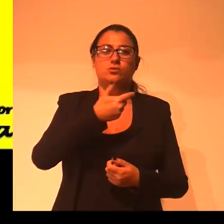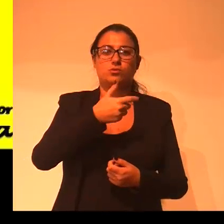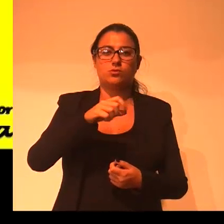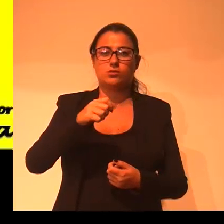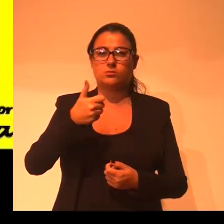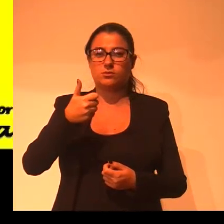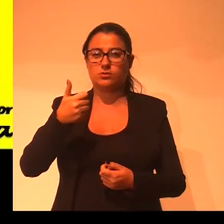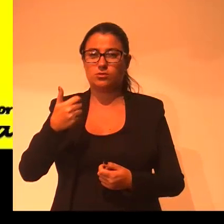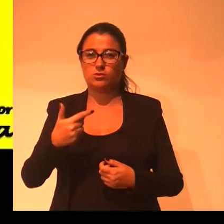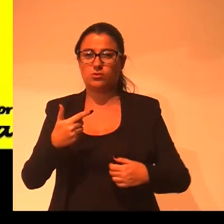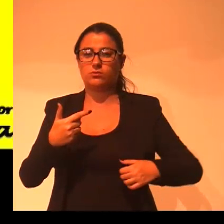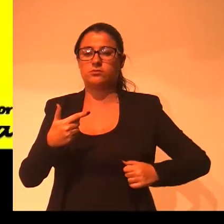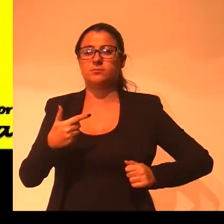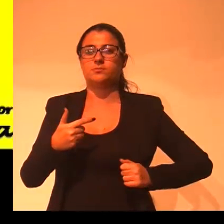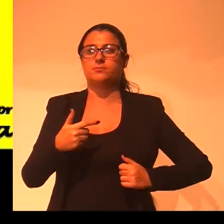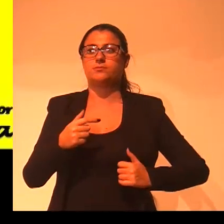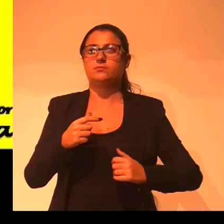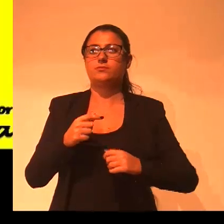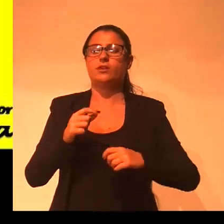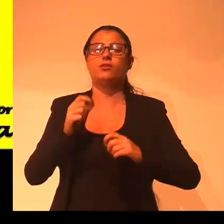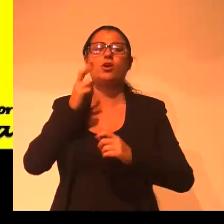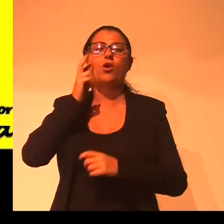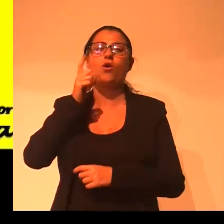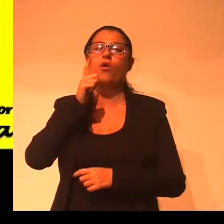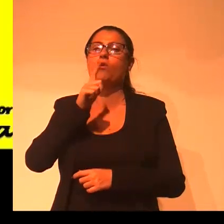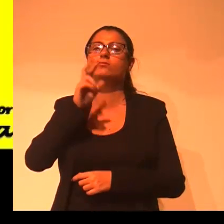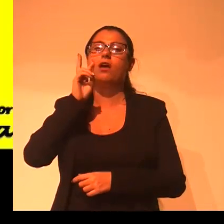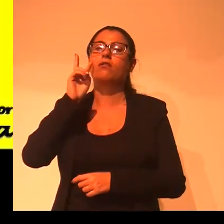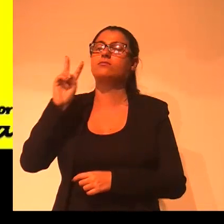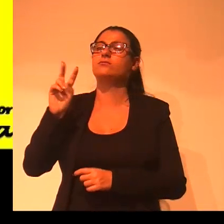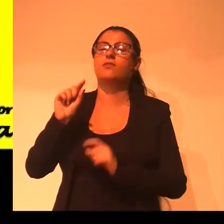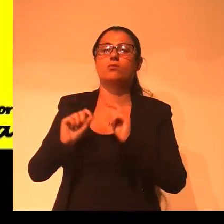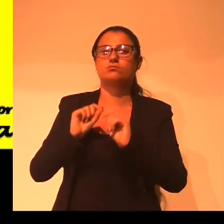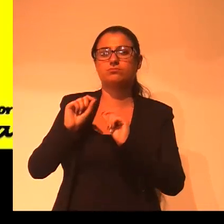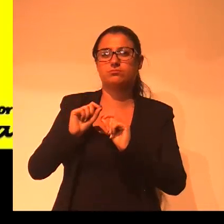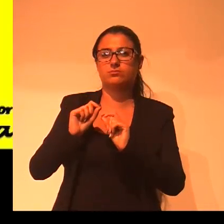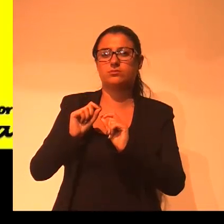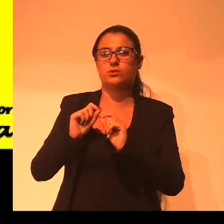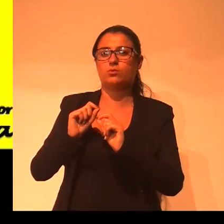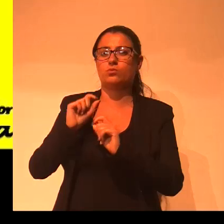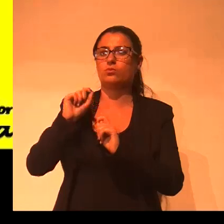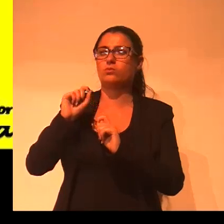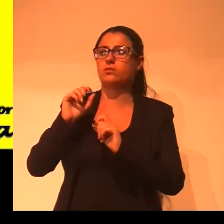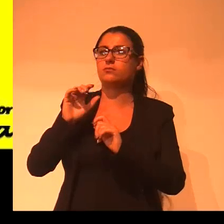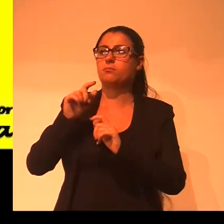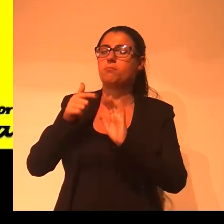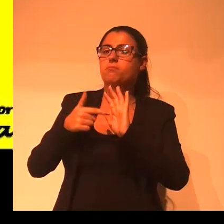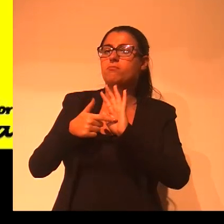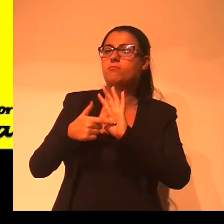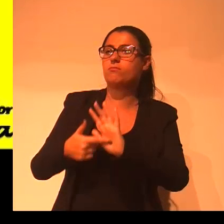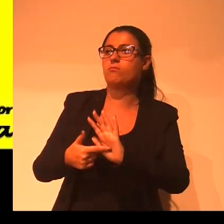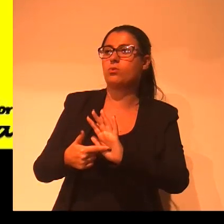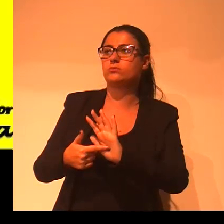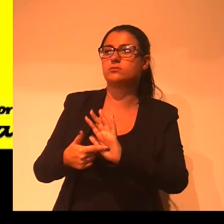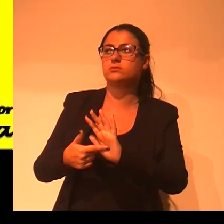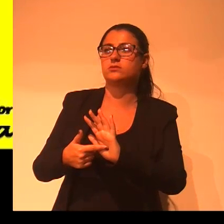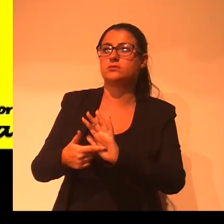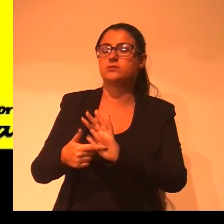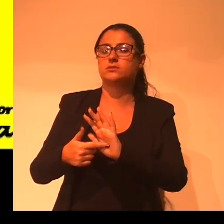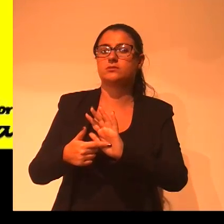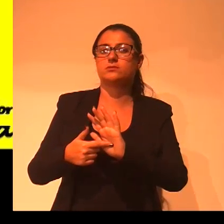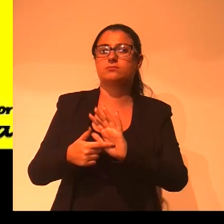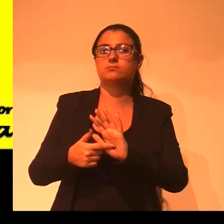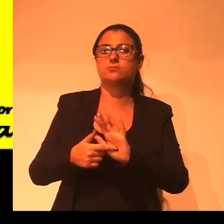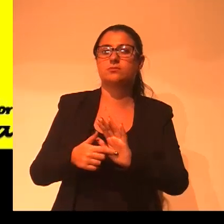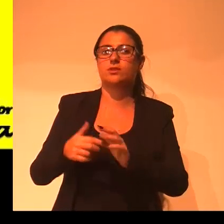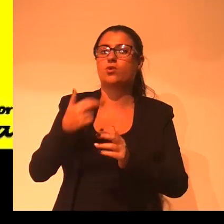2012. O que a gente consegue ver naquele gráfico ali, naquele gráfico de barra? O que está dividido ali? Aquele primeiro gráfico mais avermelhado ali, na